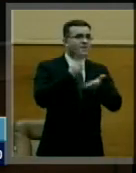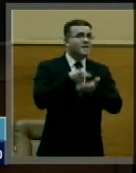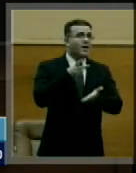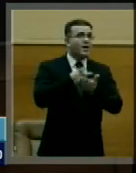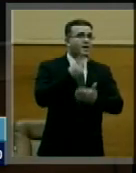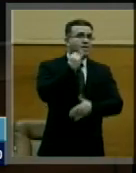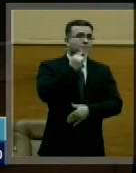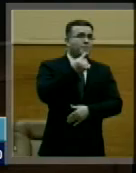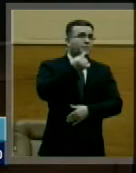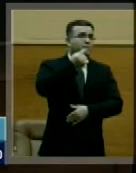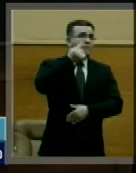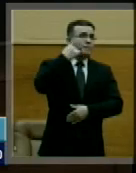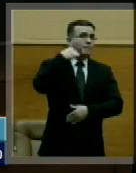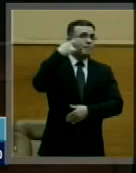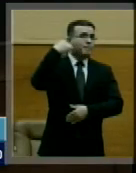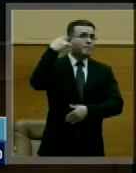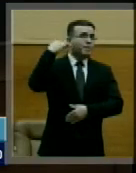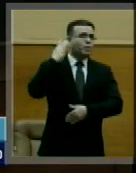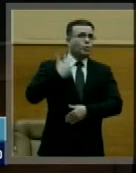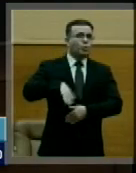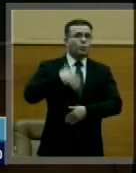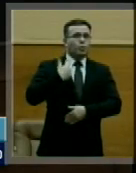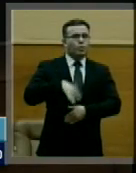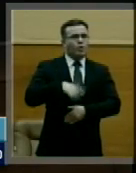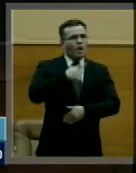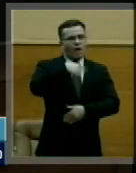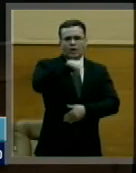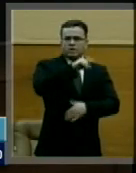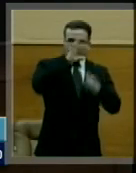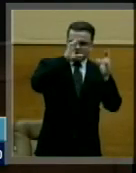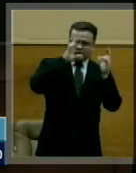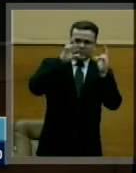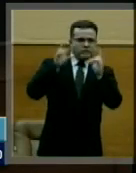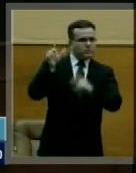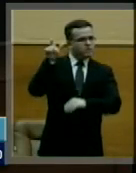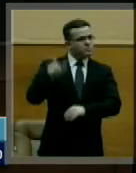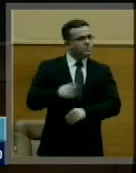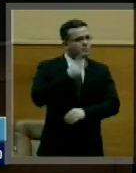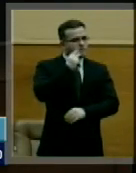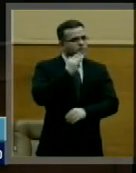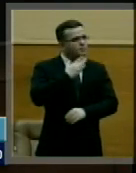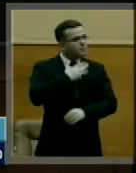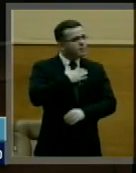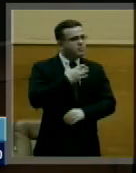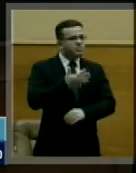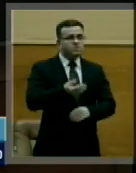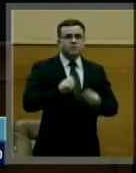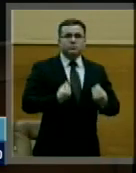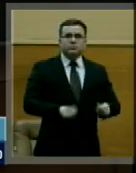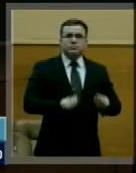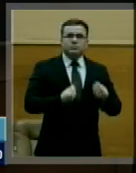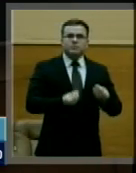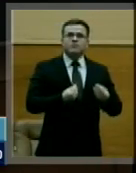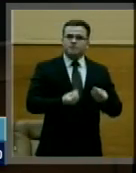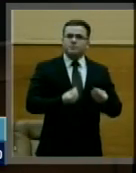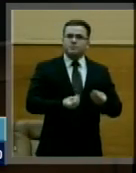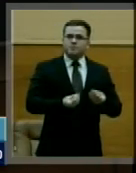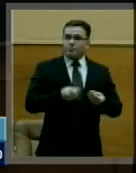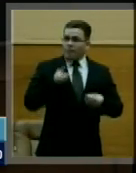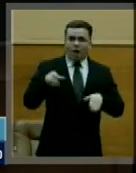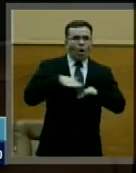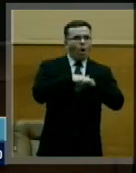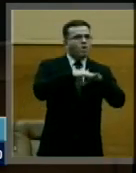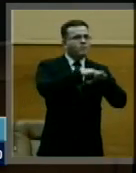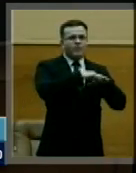boas, sabe, do respeito que ele tinha. E uma marca que também meu pai traz, que a mãe sempre comenta, assim, que meu pai conversava com todo mundo, sem